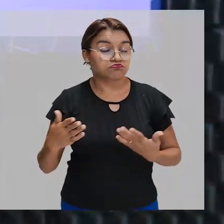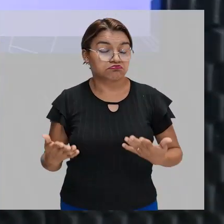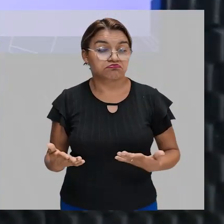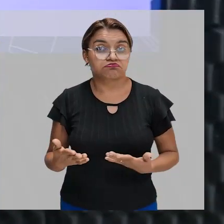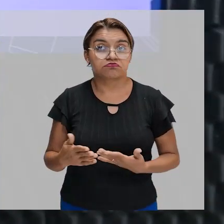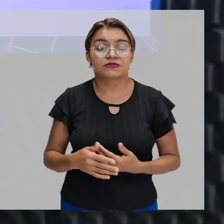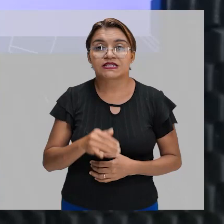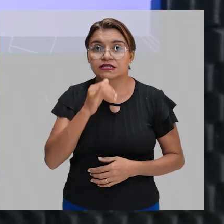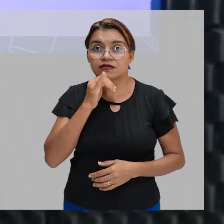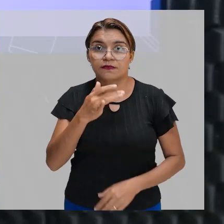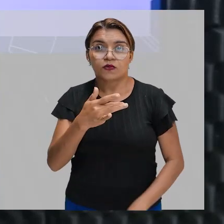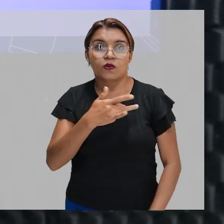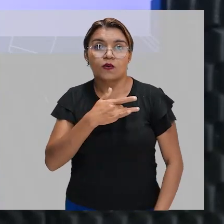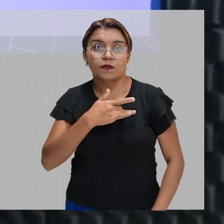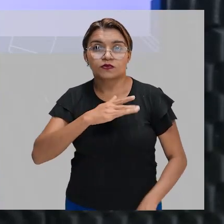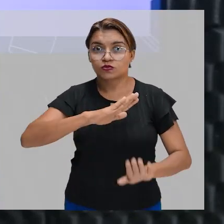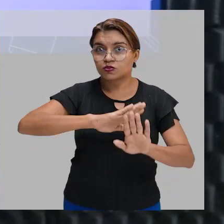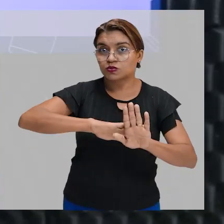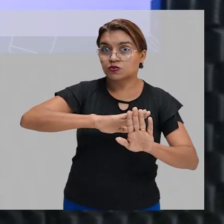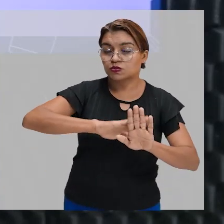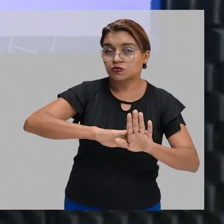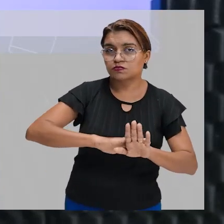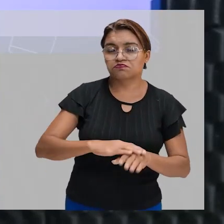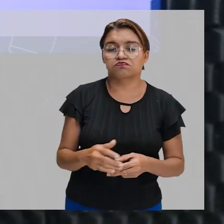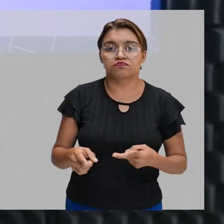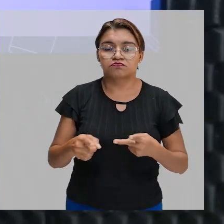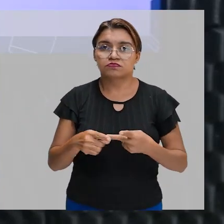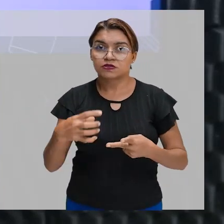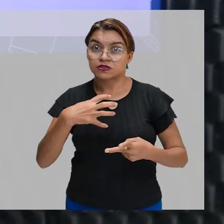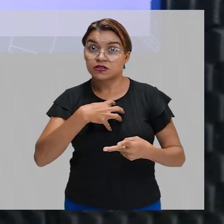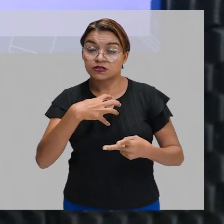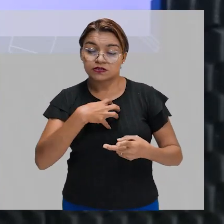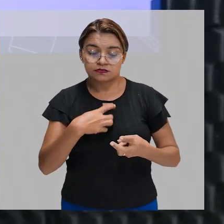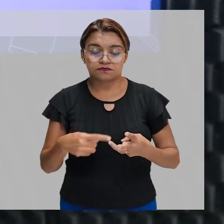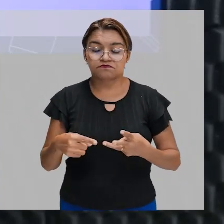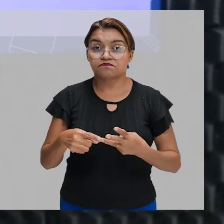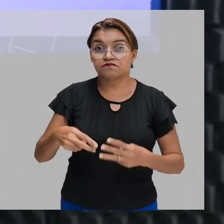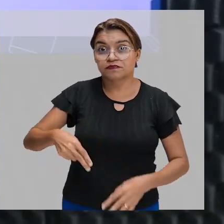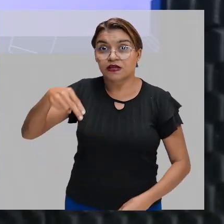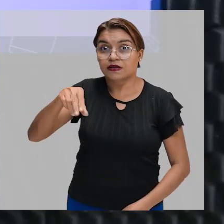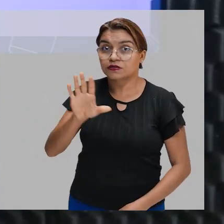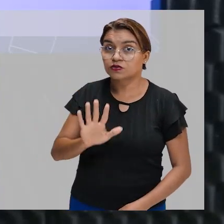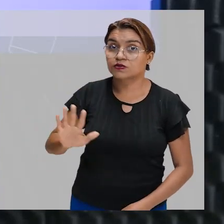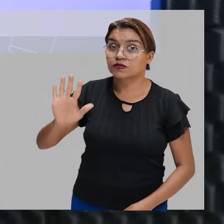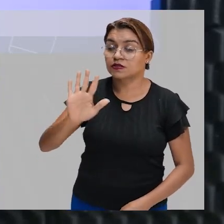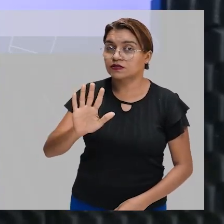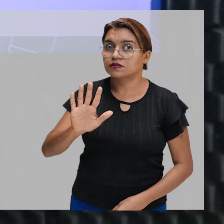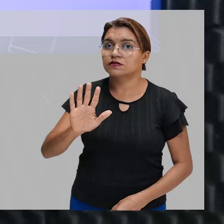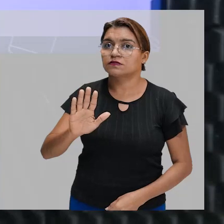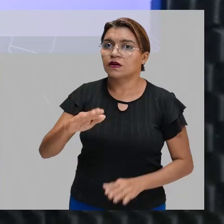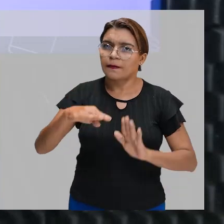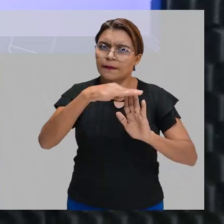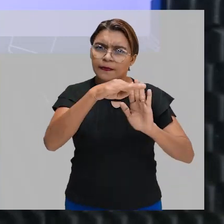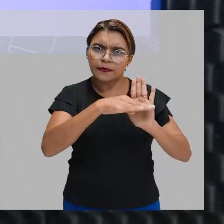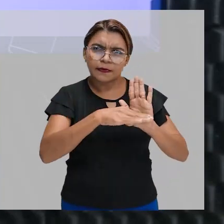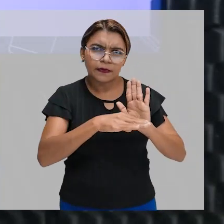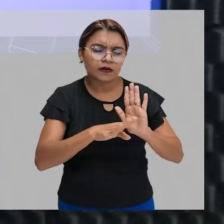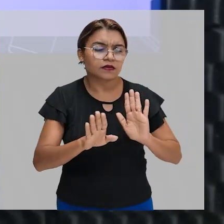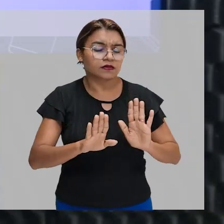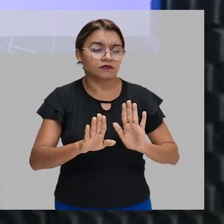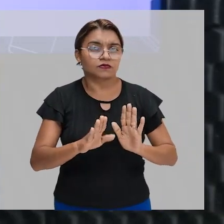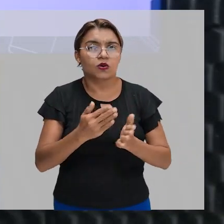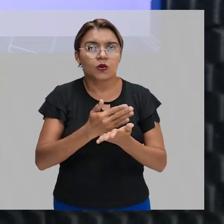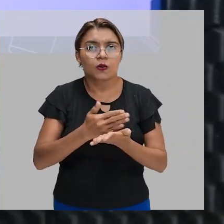subjetivismo sentimentalismo nacionalismo claro eu não tô dando a ordem né começa muito com